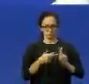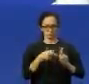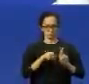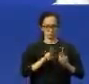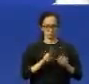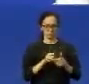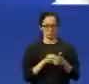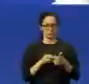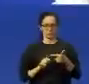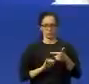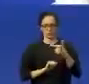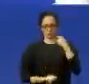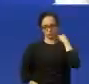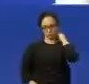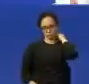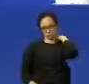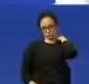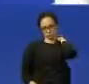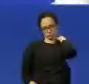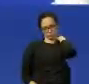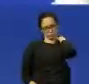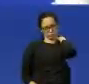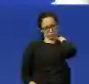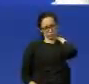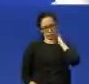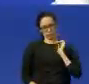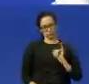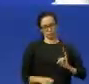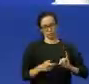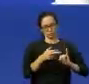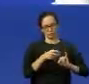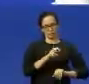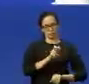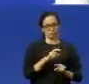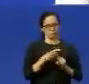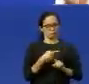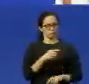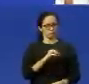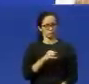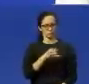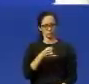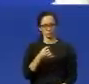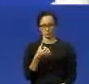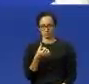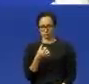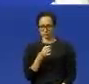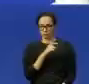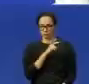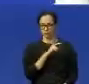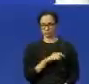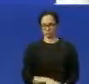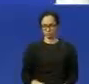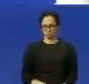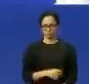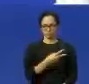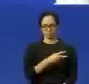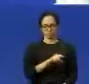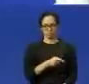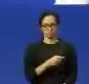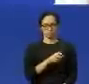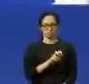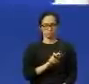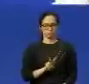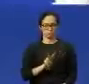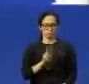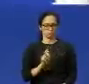bem. Nós colocamos que para I igual a 5 vezes 10 a menos 6 ampere, U submetido é 2,5 volts. Então